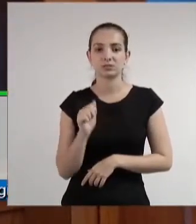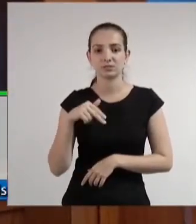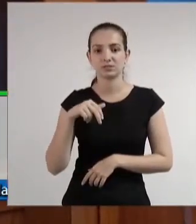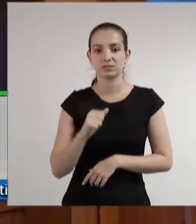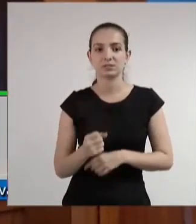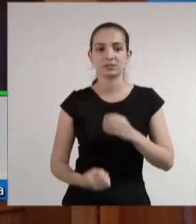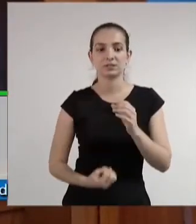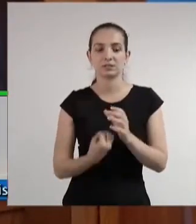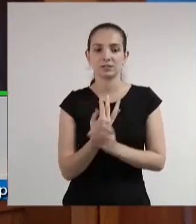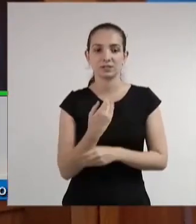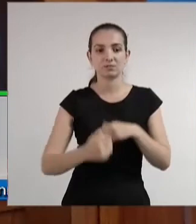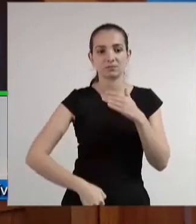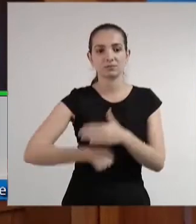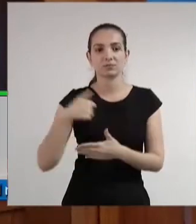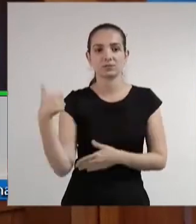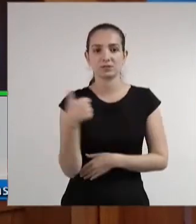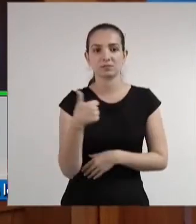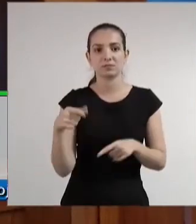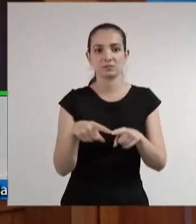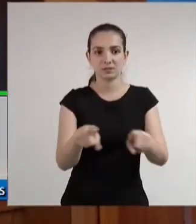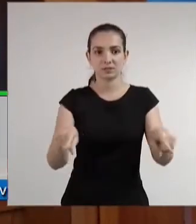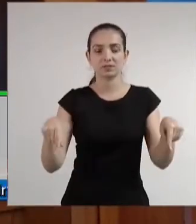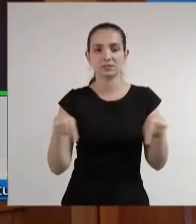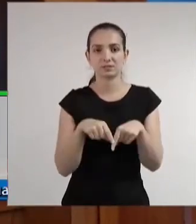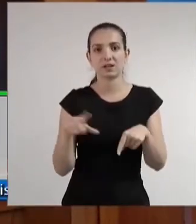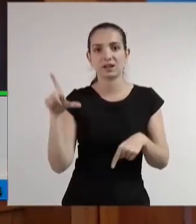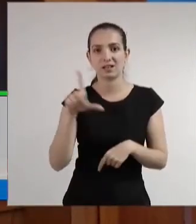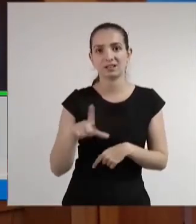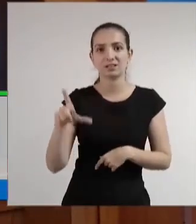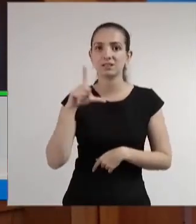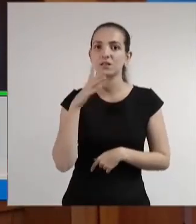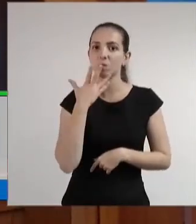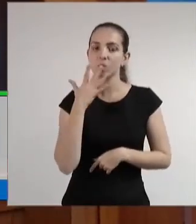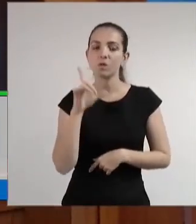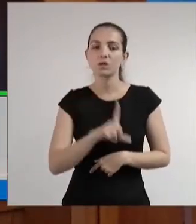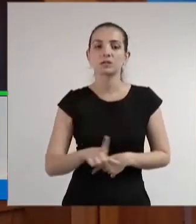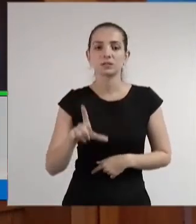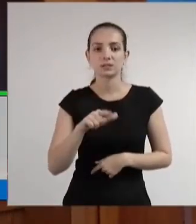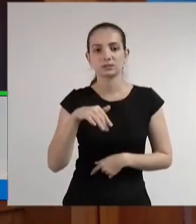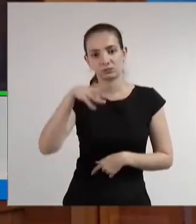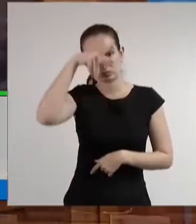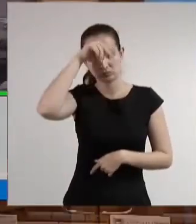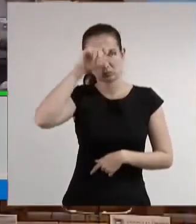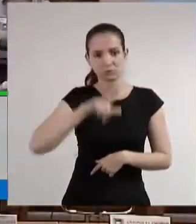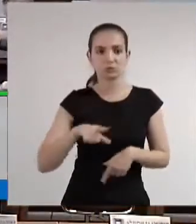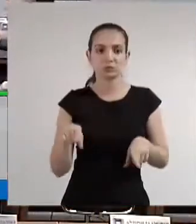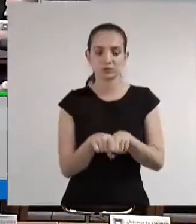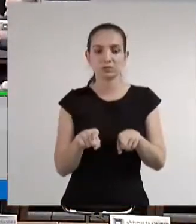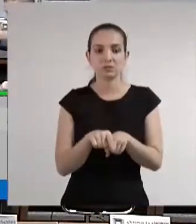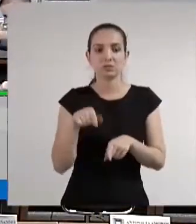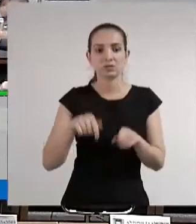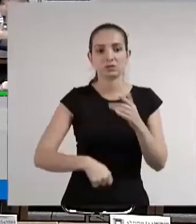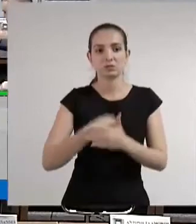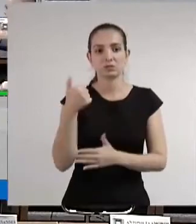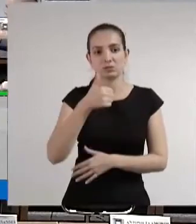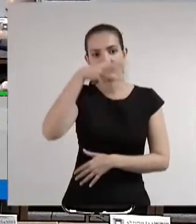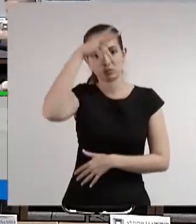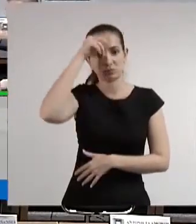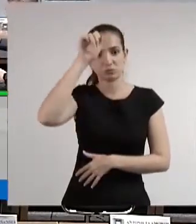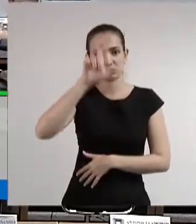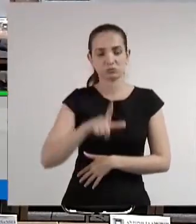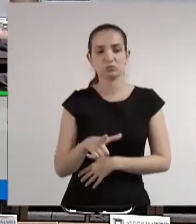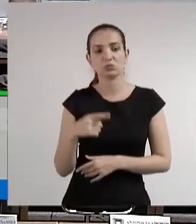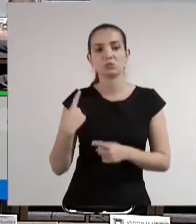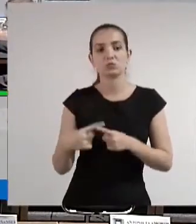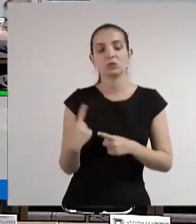Sala Lilás da história de Mato Grosso do Sul e concluo, a segunda do país, a primeira Rio Grande do Sul, a segunda aqui, para que a